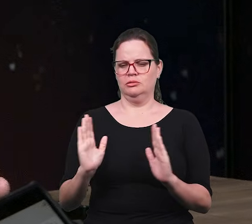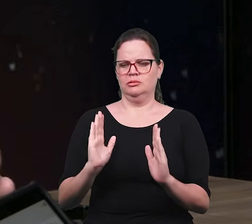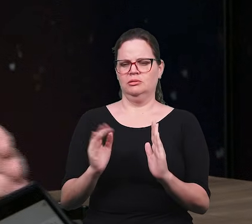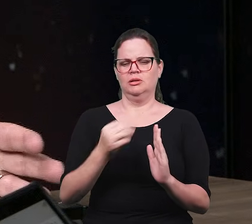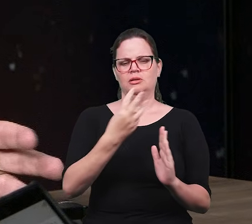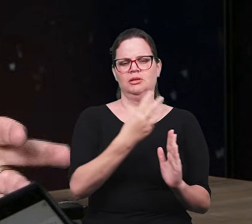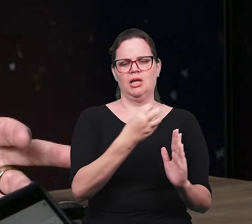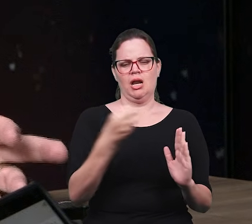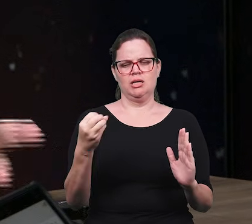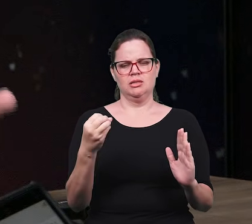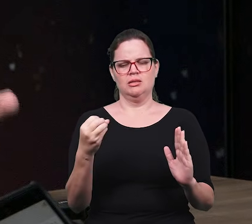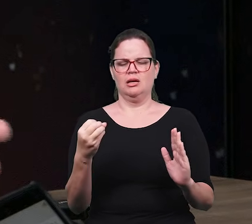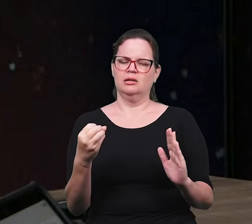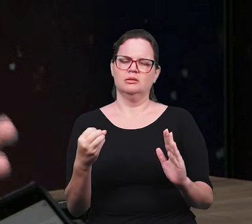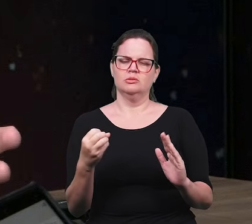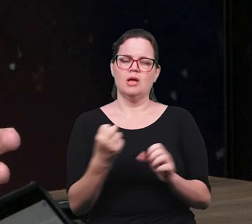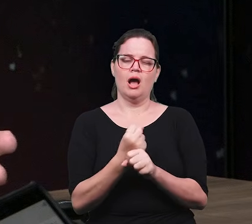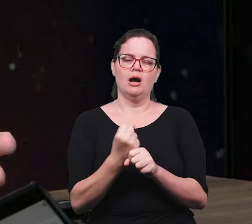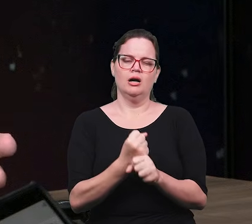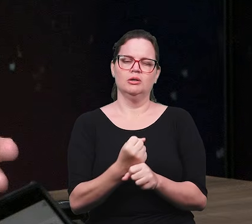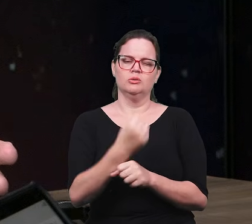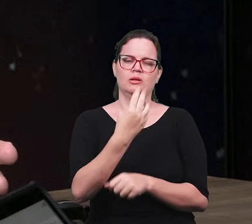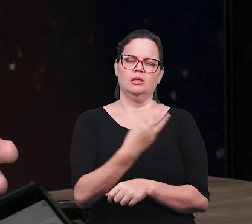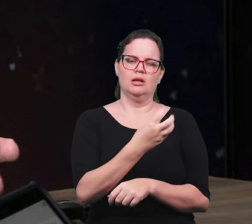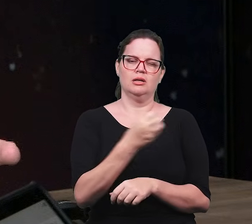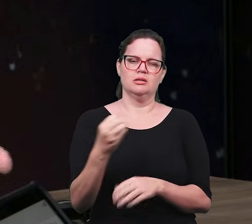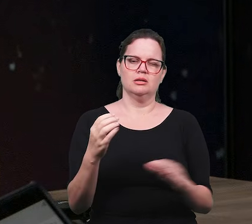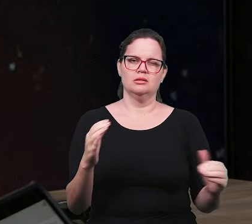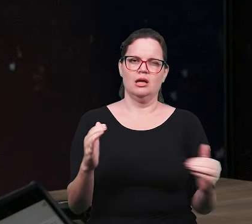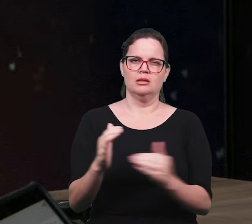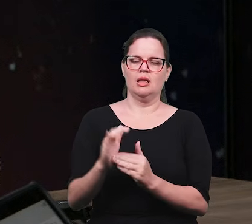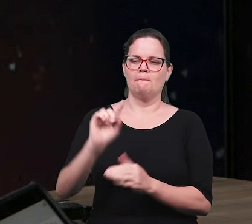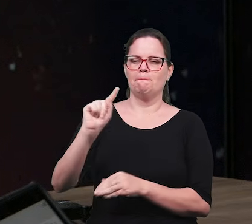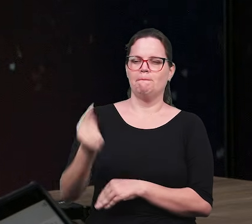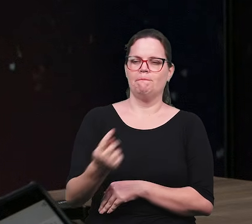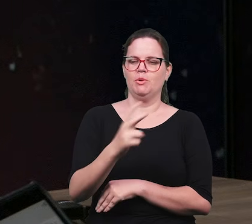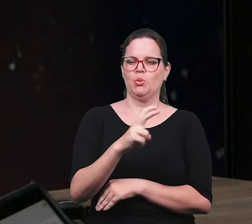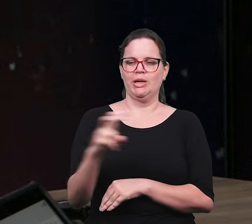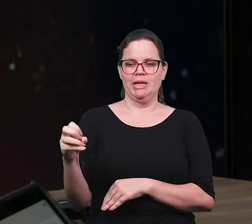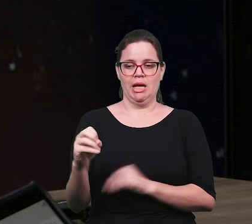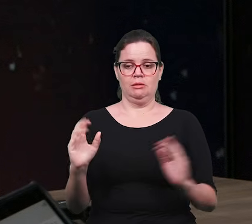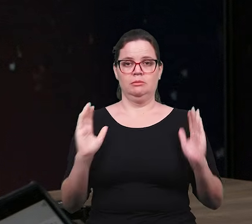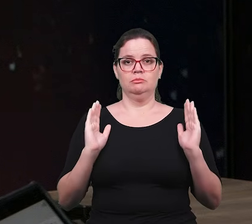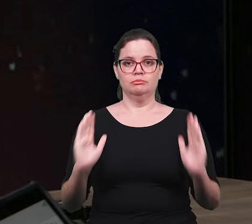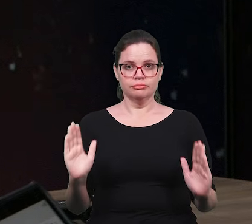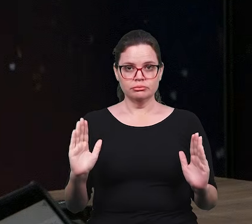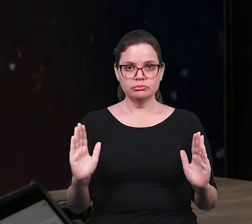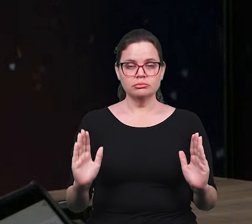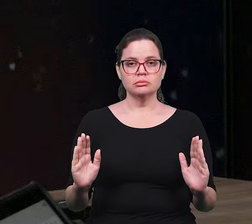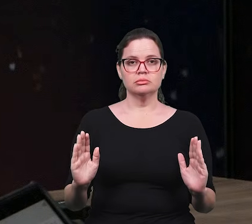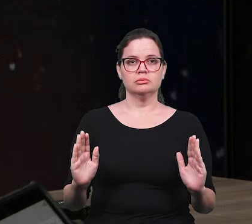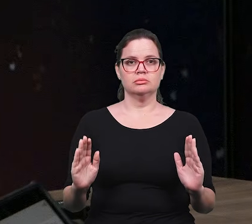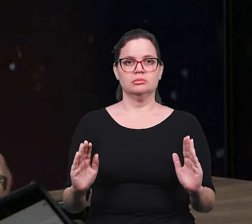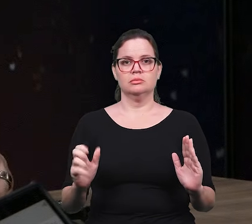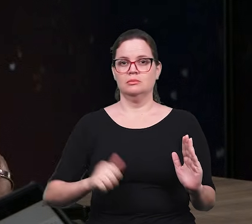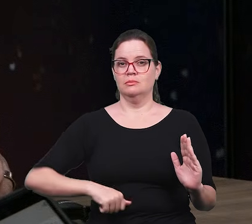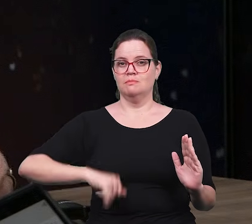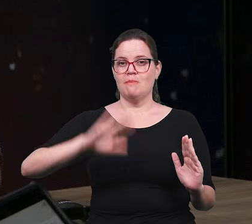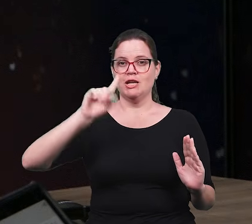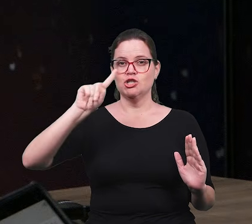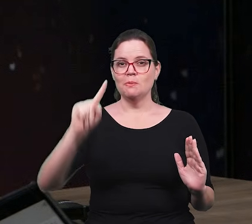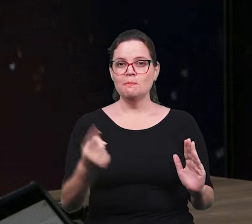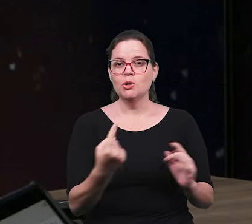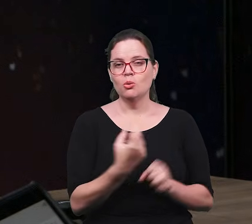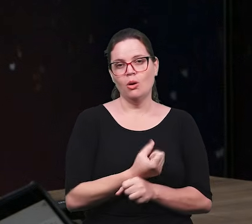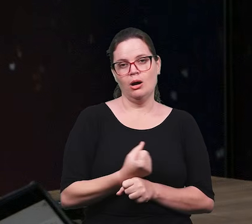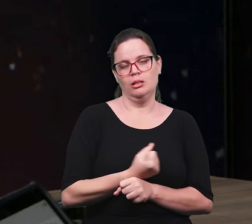menos 300 depois de Cristo até um pouco antes ali de 1500 depois de Cristo. Ela vai esse período de mais de 1000 anos,